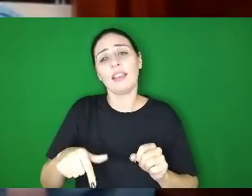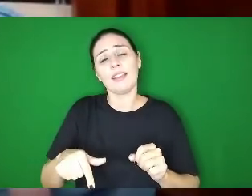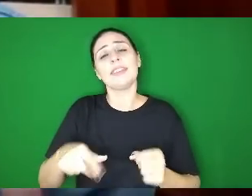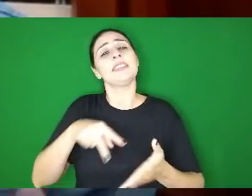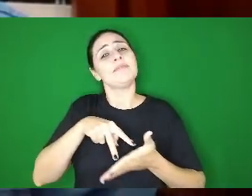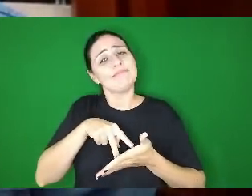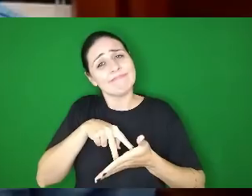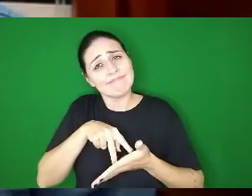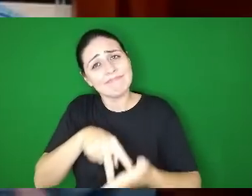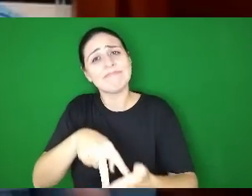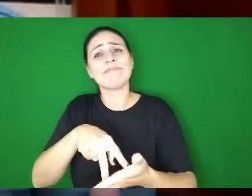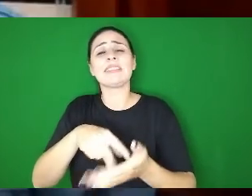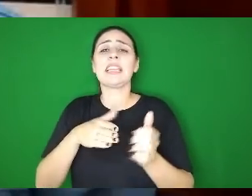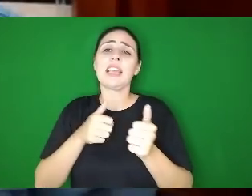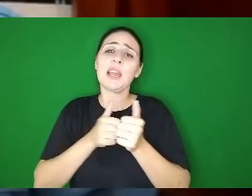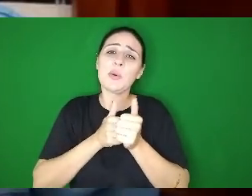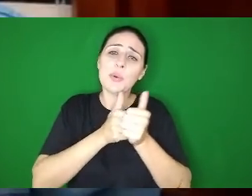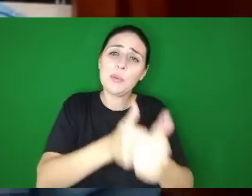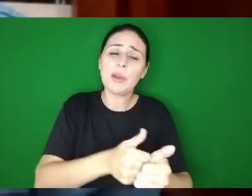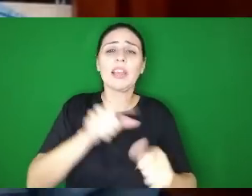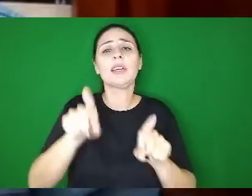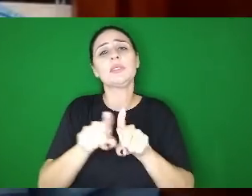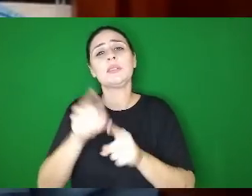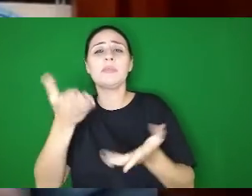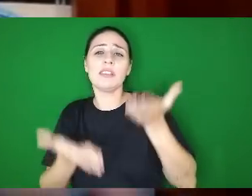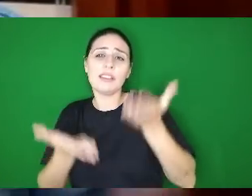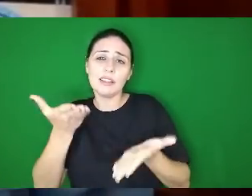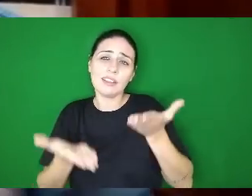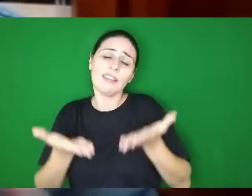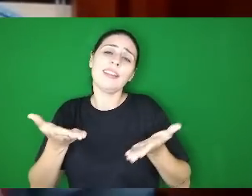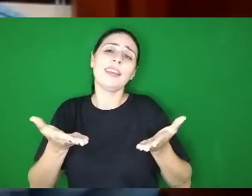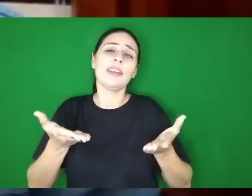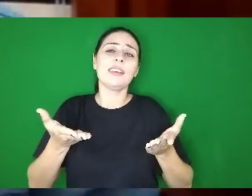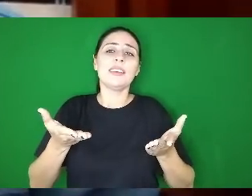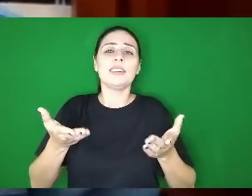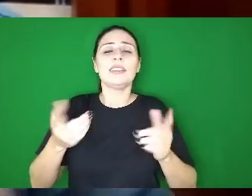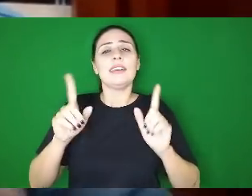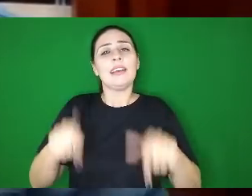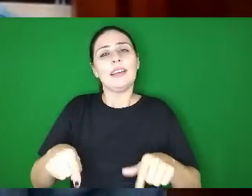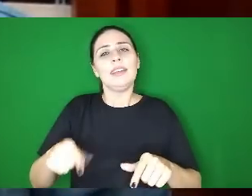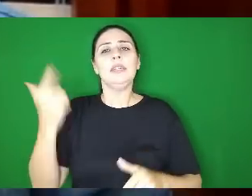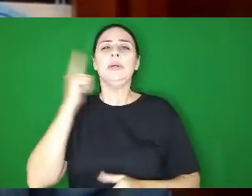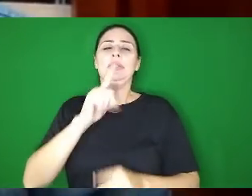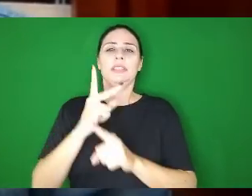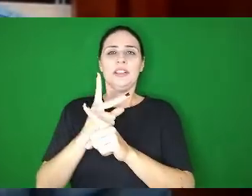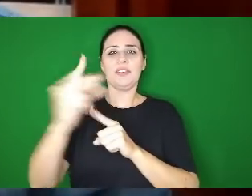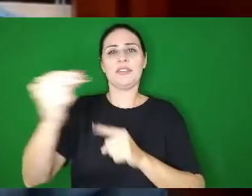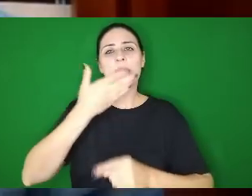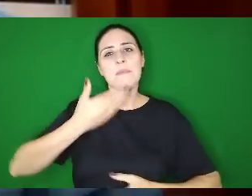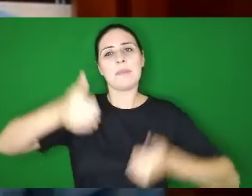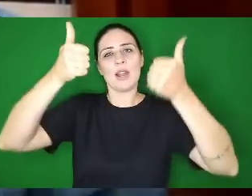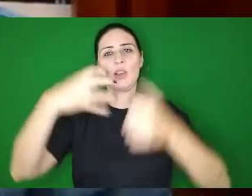ir acompanhando e o equilíbrio para poder superar, né, isso da melhor forma. É isso